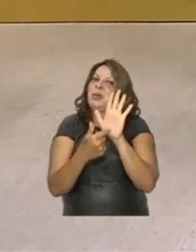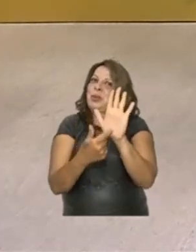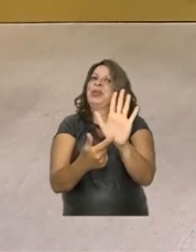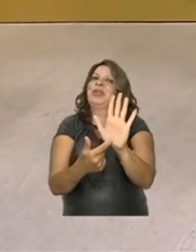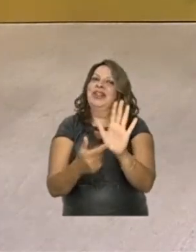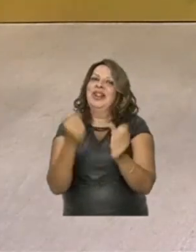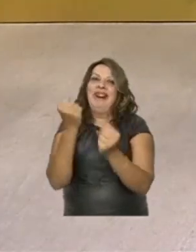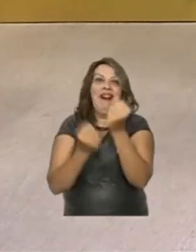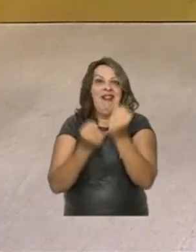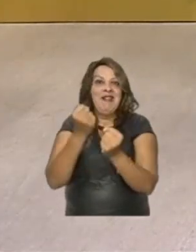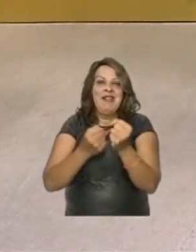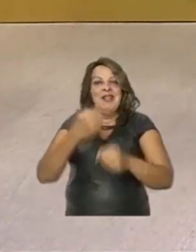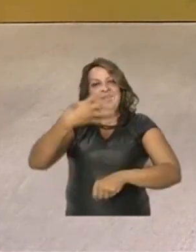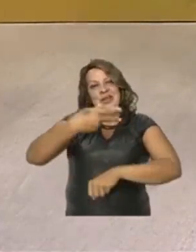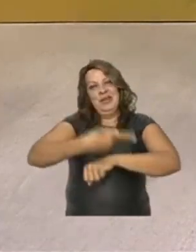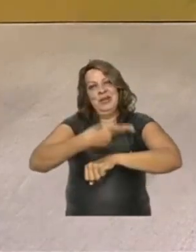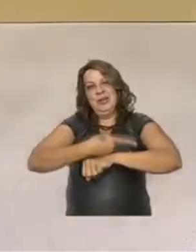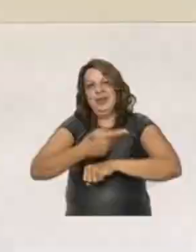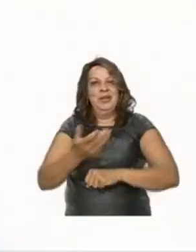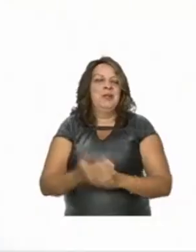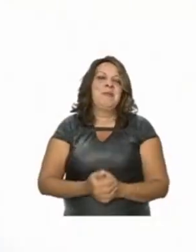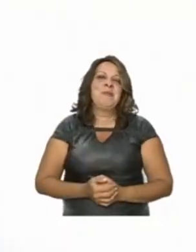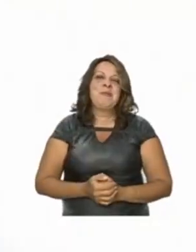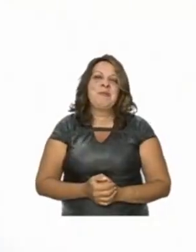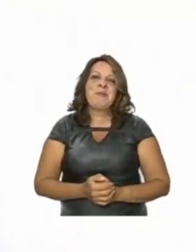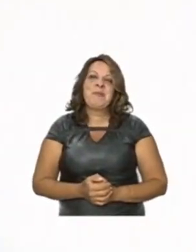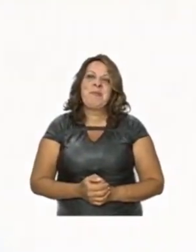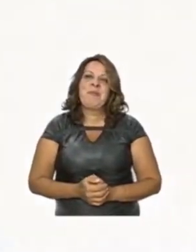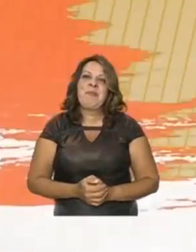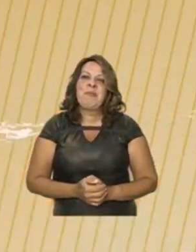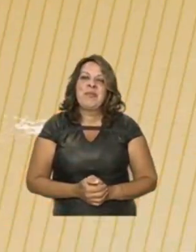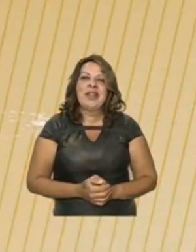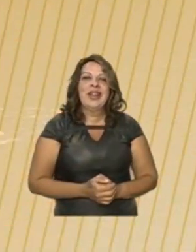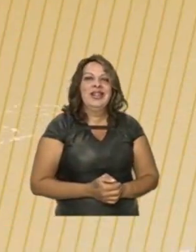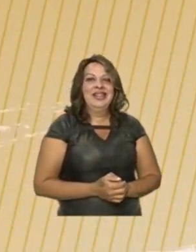esse é o carrão do nosso quarto prêmio.